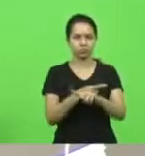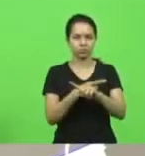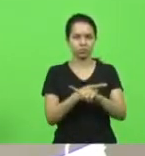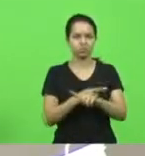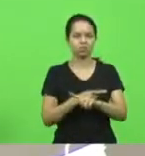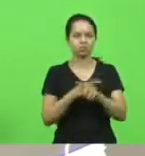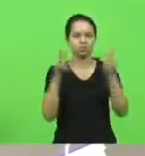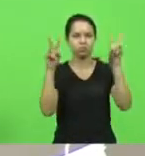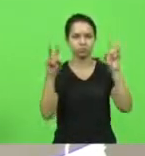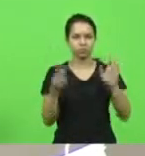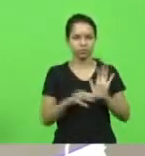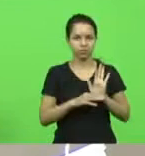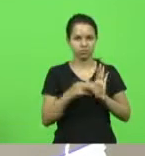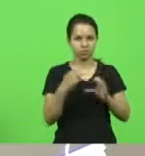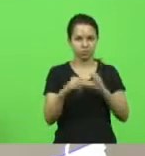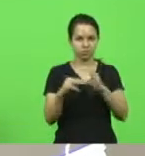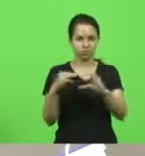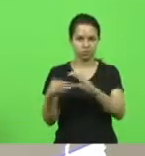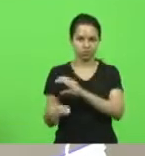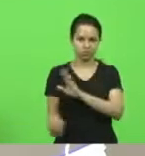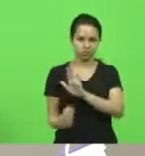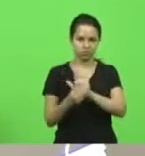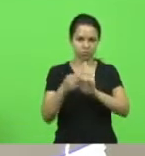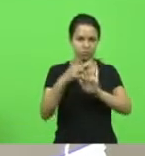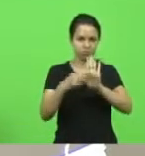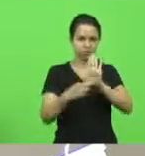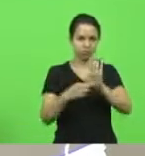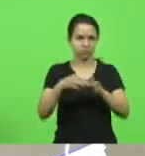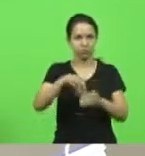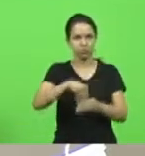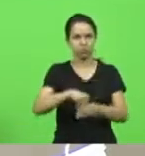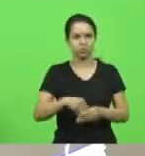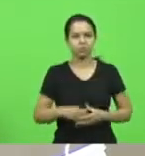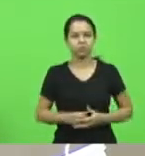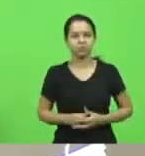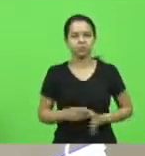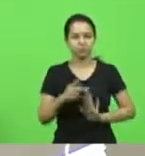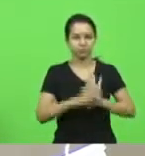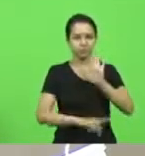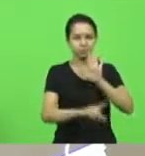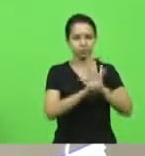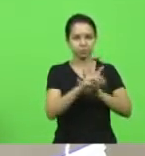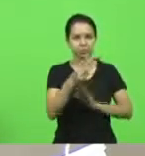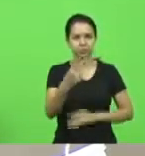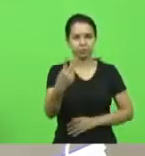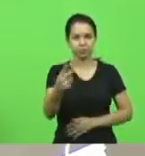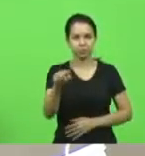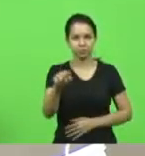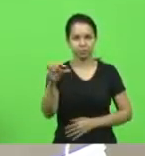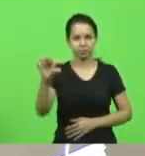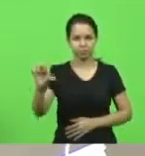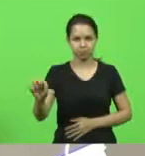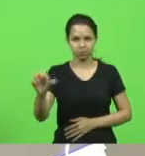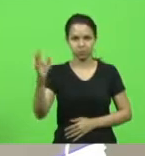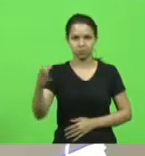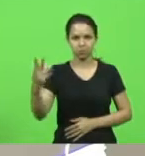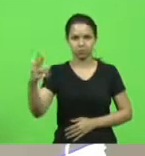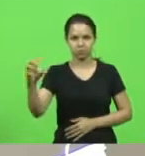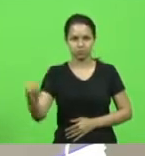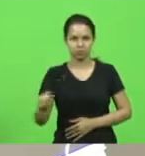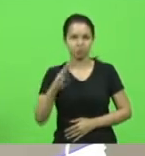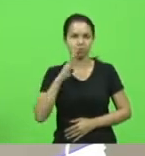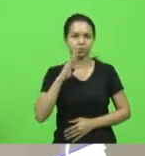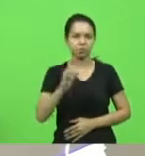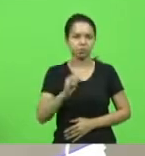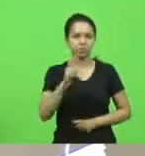as mesmas terão seu encaminhamento conforme determina o regimento interno. Projeto de lei 32.9.2020, autor deputado Bruno Souza.